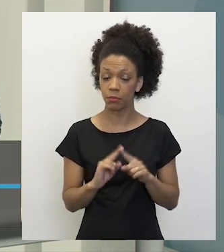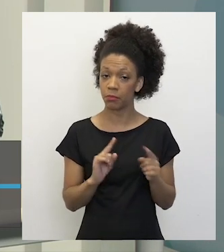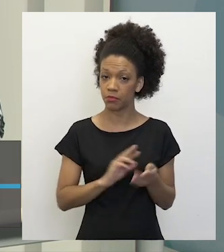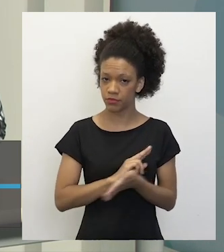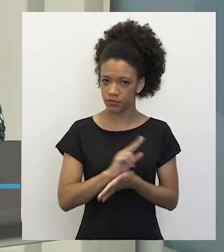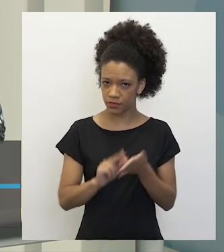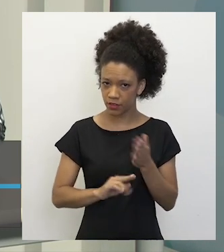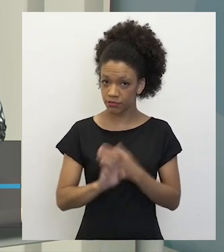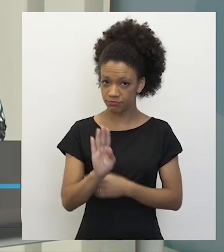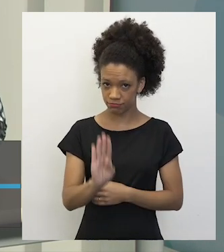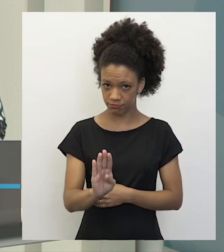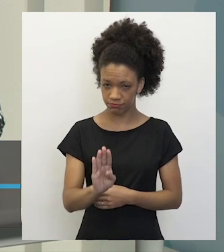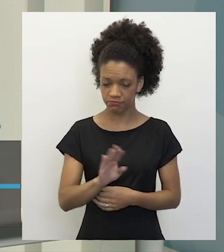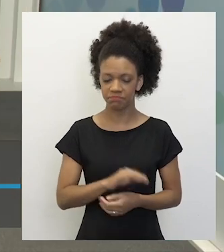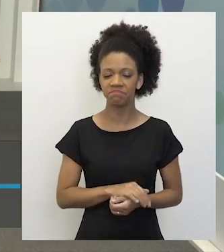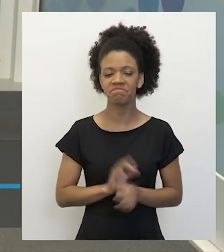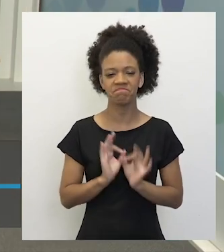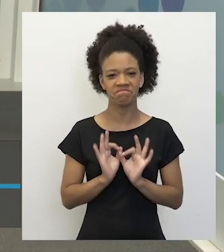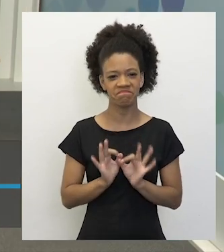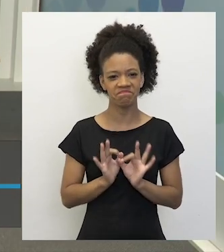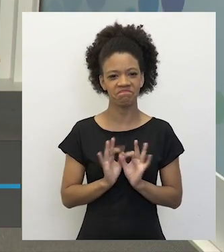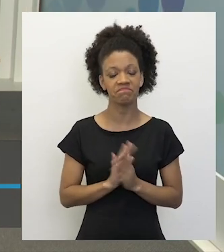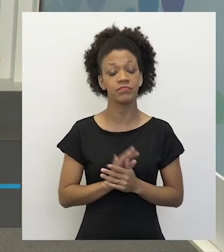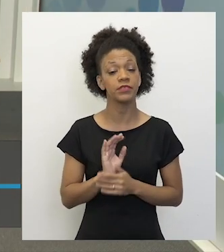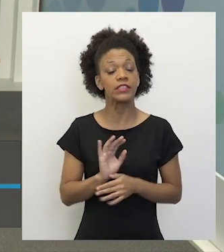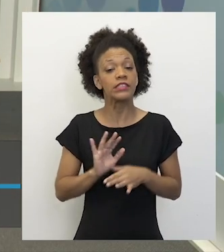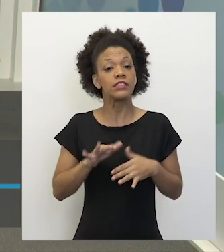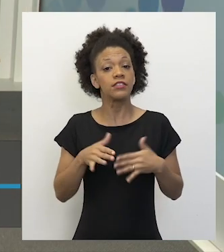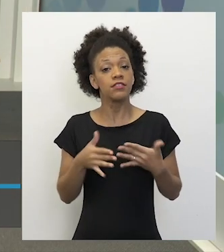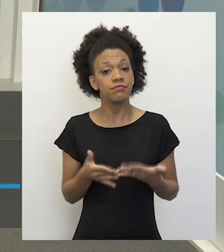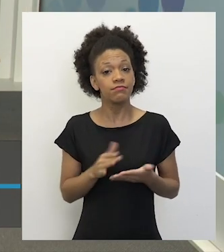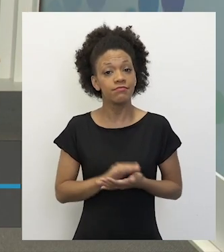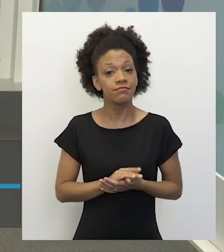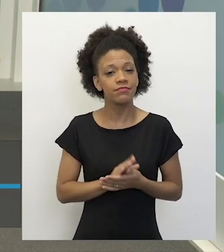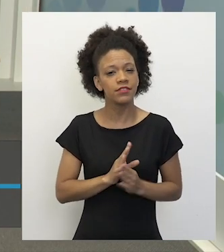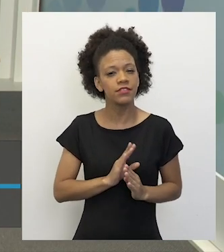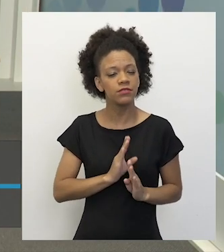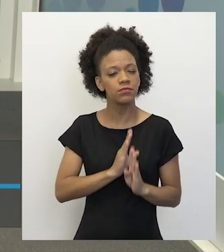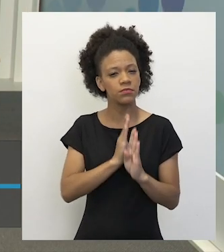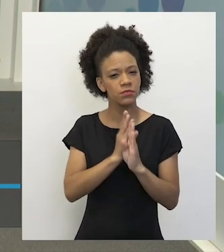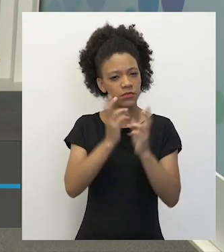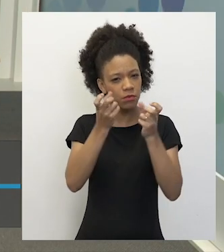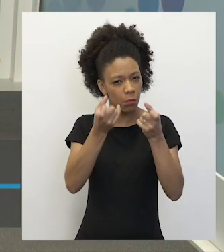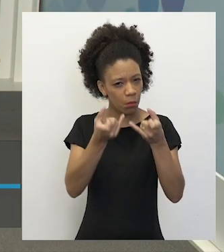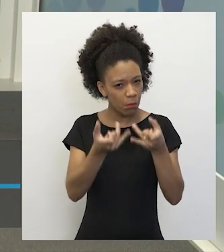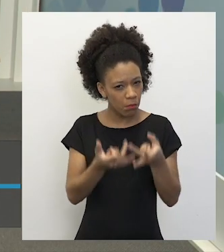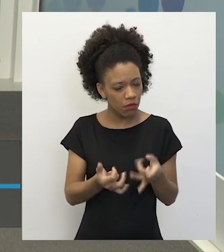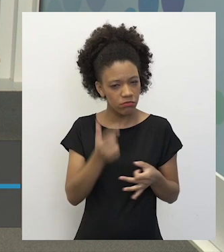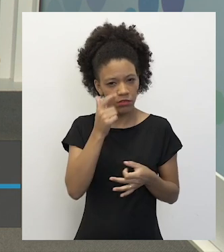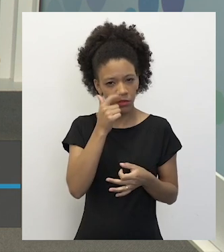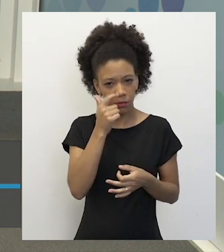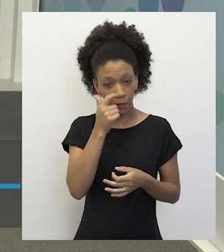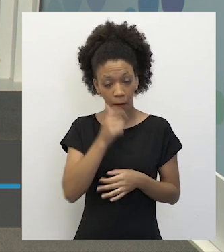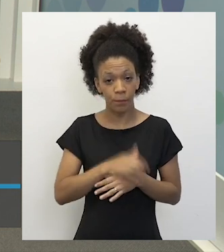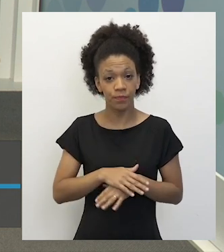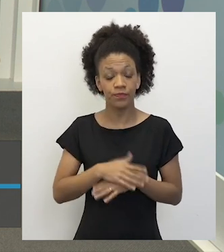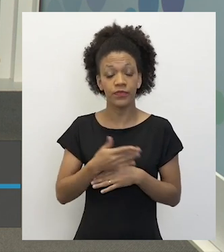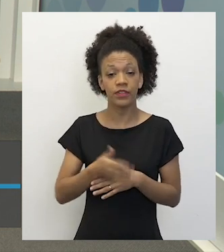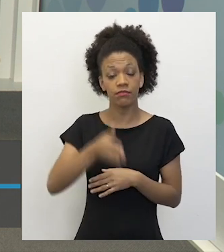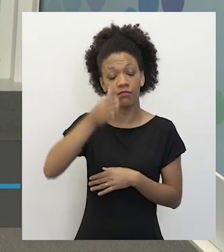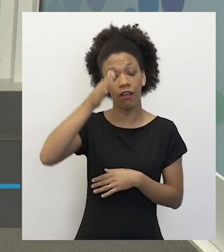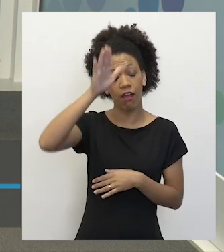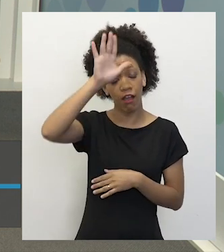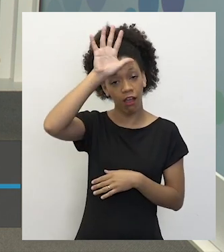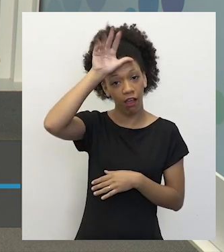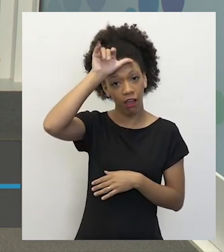a letra B. Perfeito! Ou seja, ele achou aquele comentário, o esclarecimento, né, da galinha, Uhum. algo descabido,